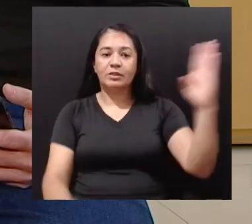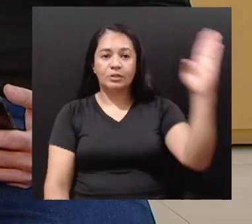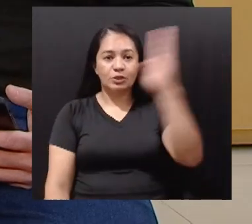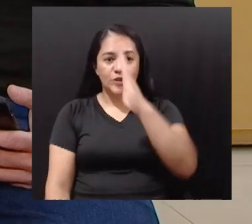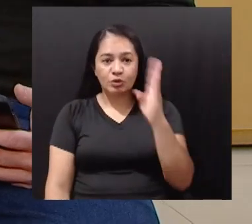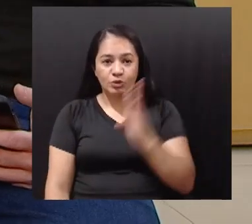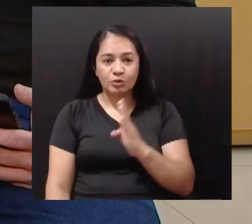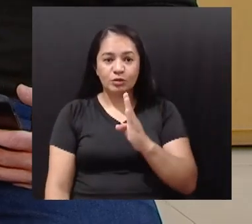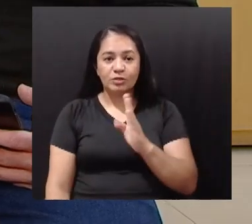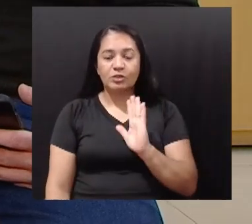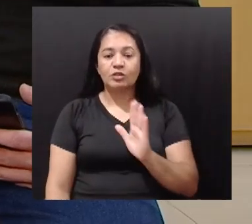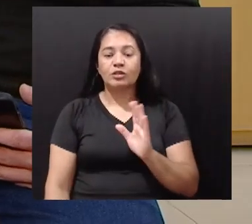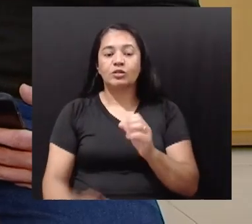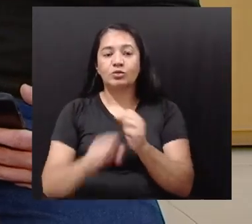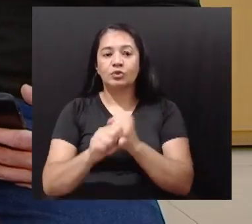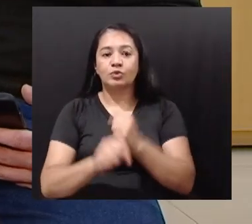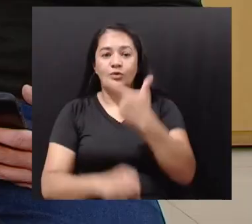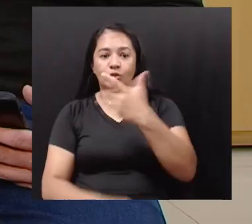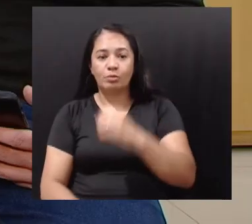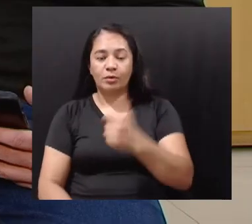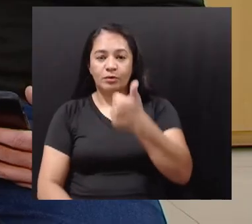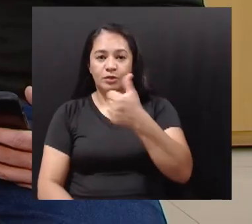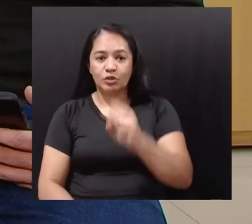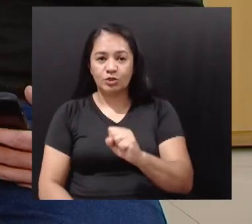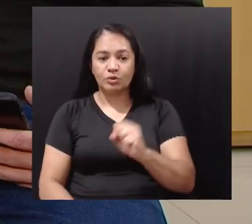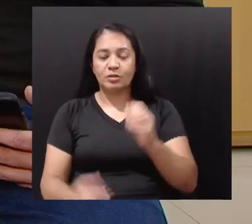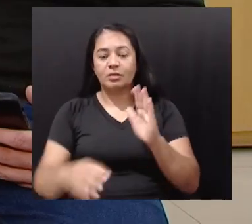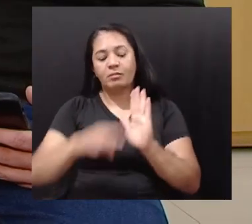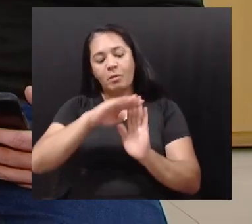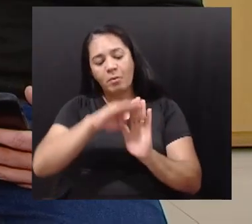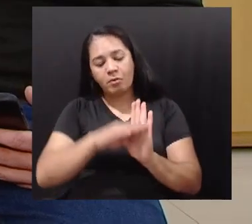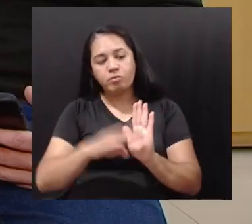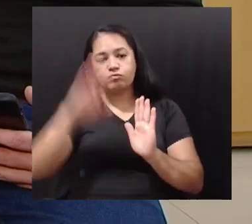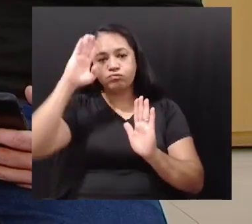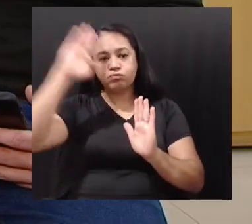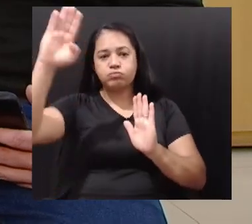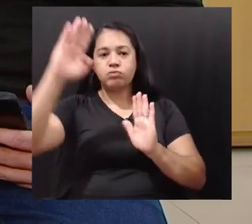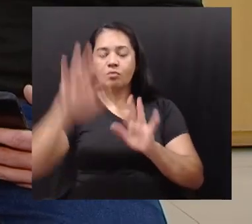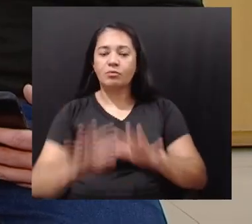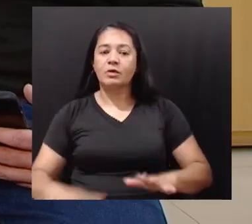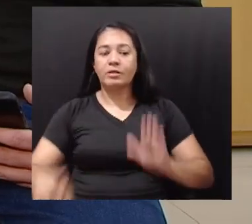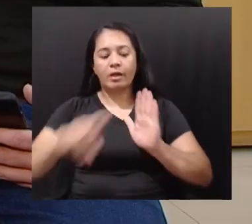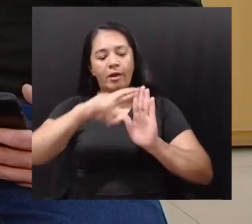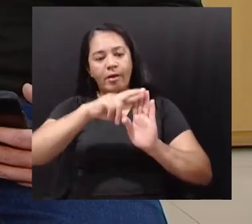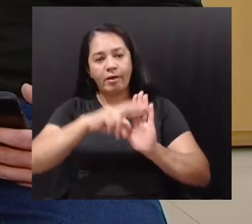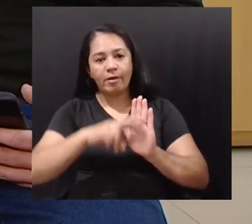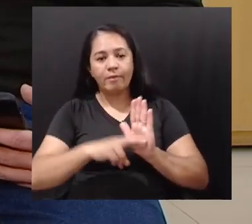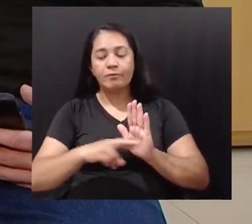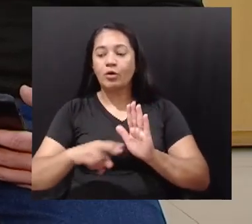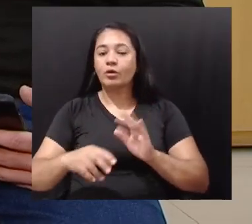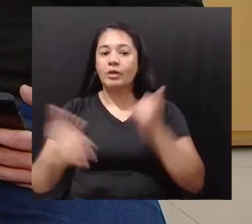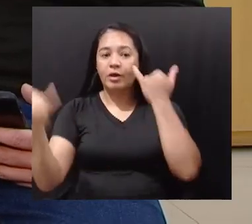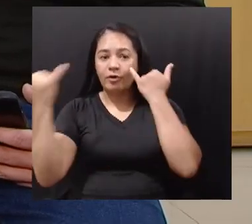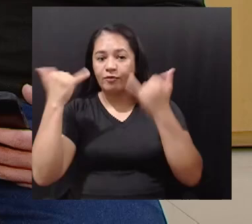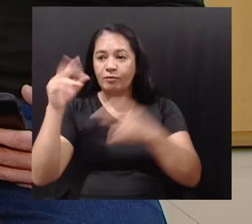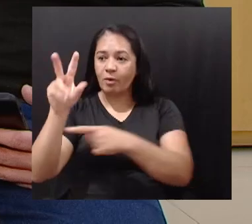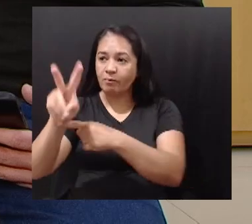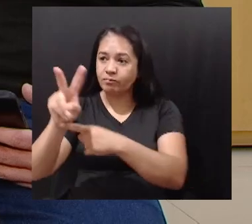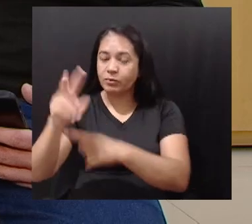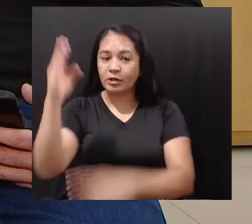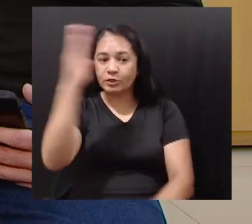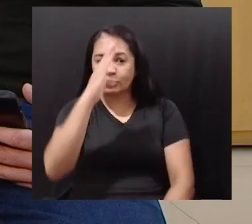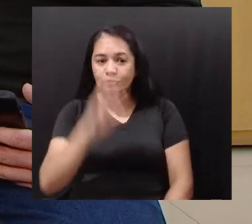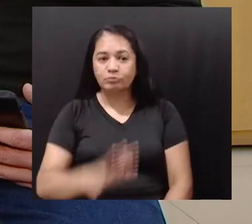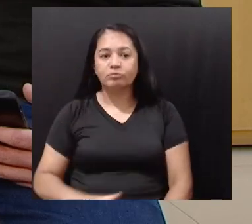em 2018, ela estabelece princípios gerais e regulamenta a proteção dos dados a nível nacional. Ela tem